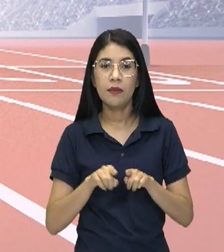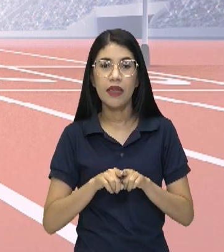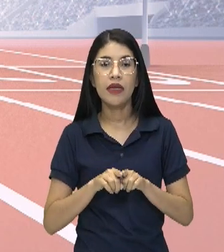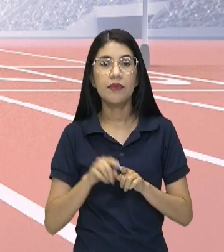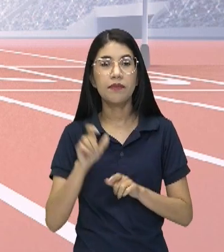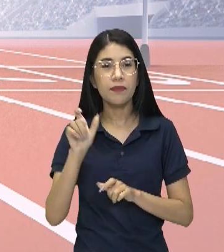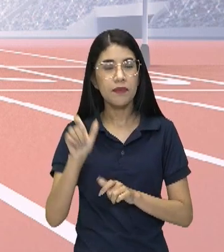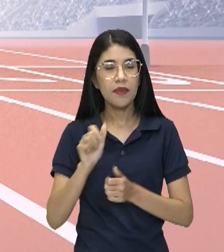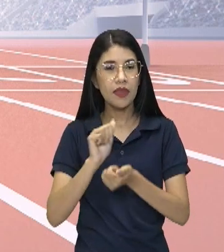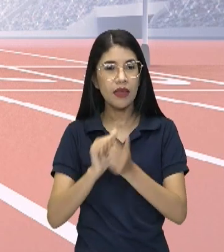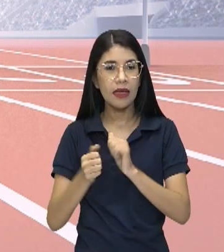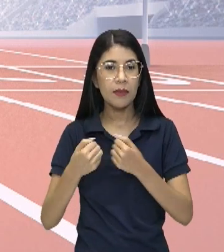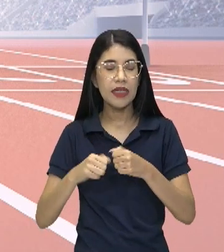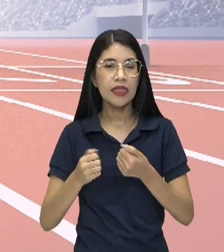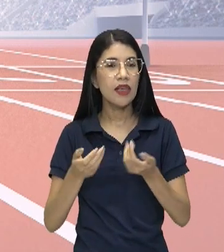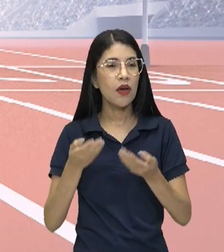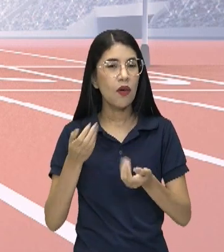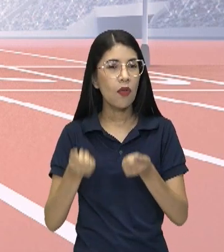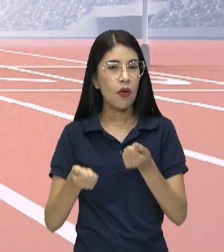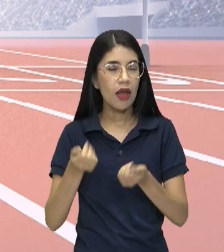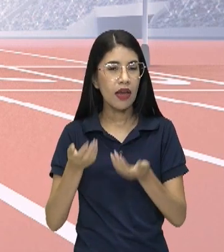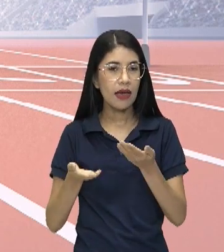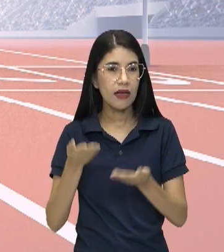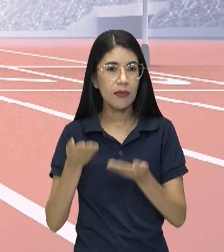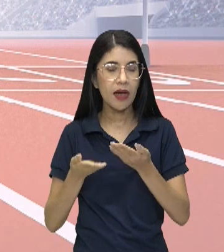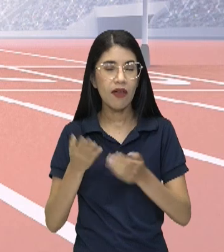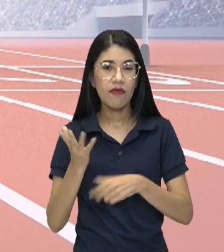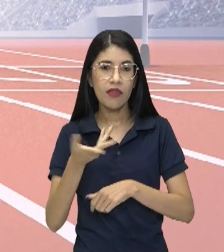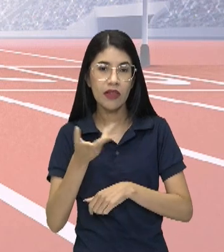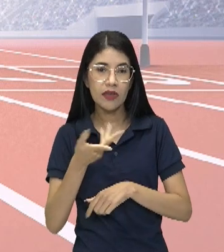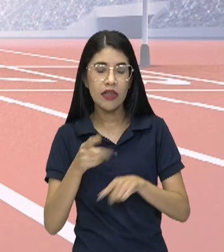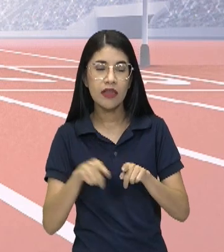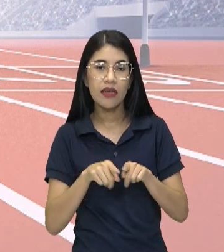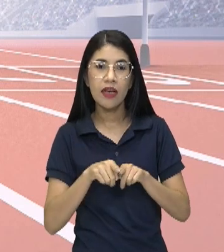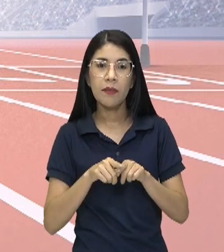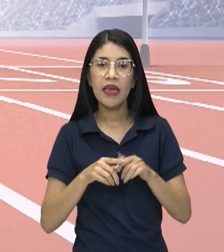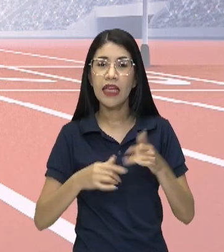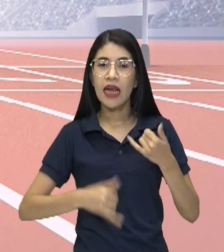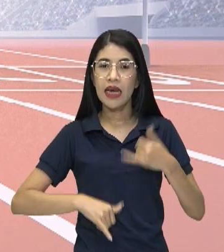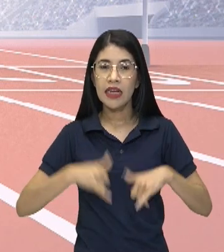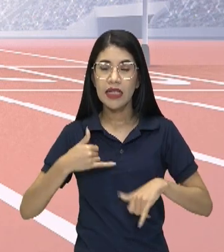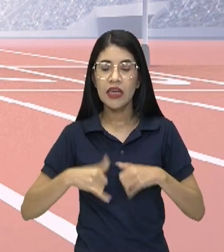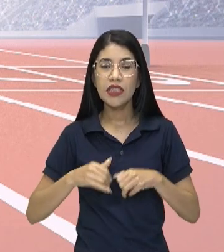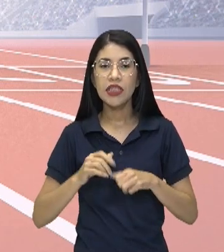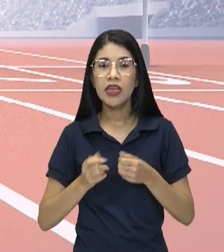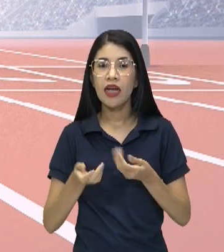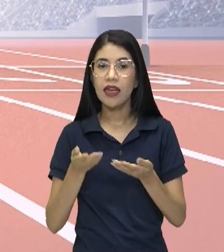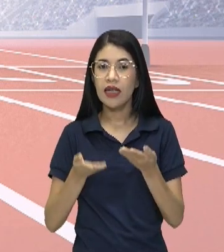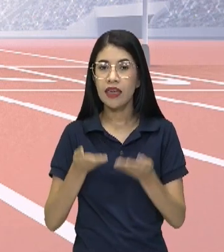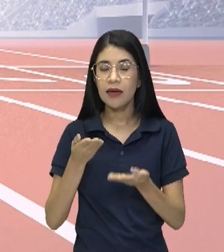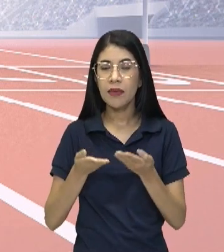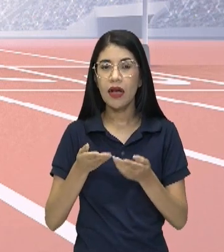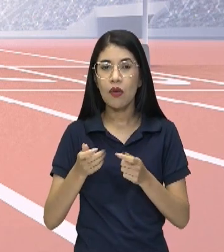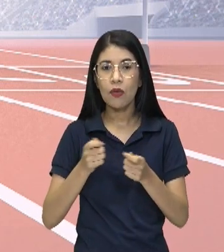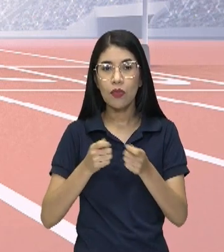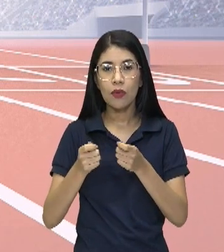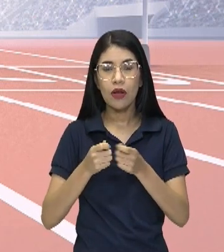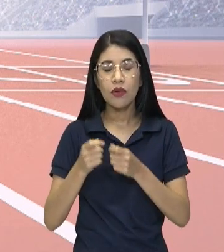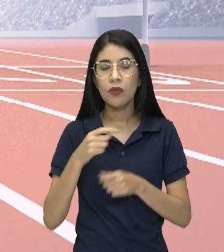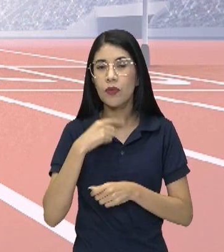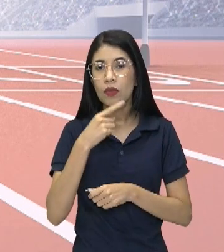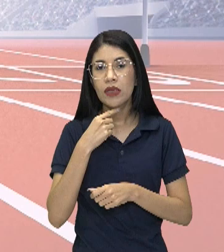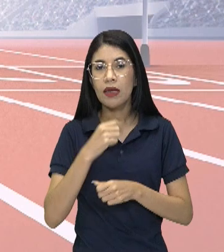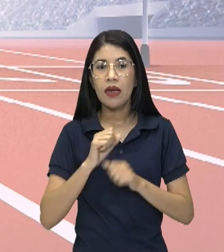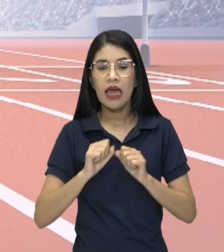precisam equilibrar a velocidade e a conservação de energia. Não dá para na primeira volta queimar ali tudo